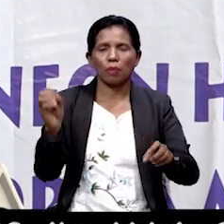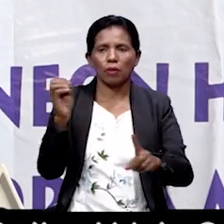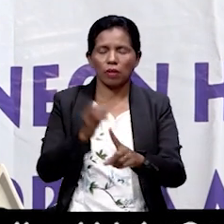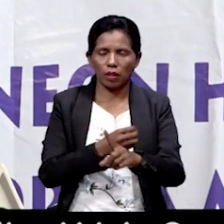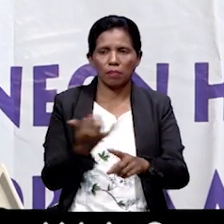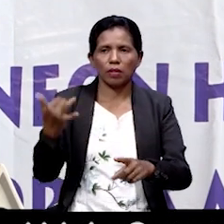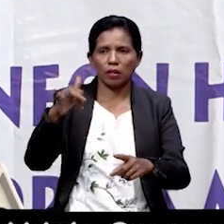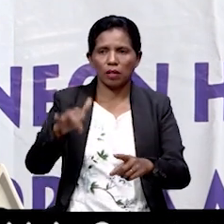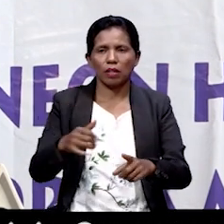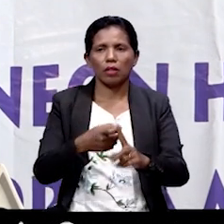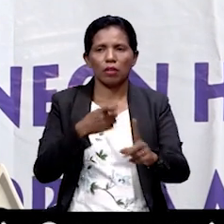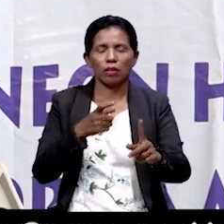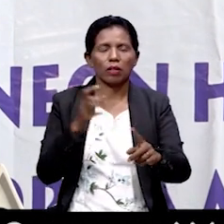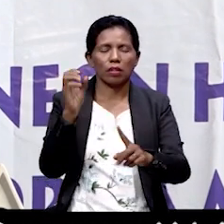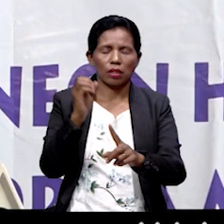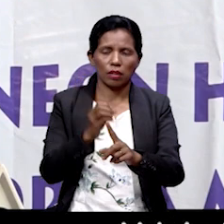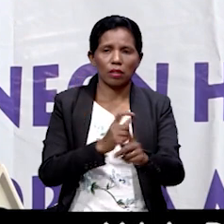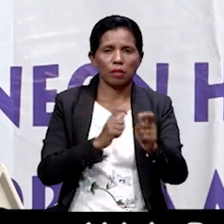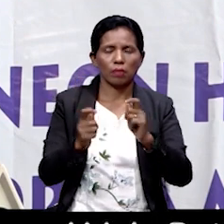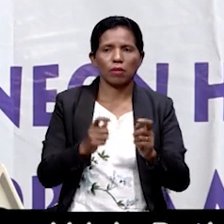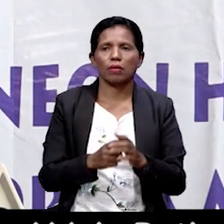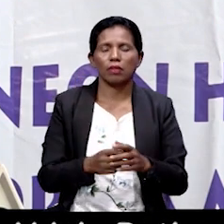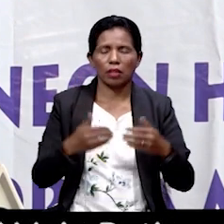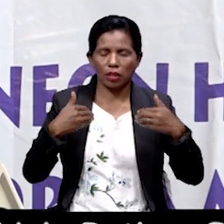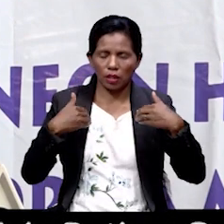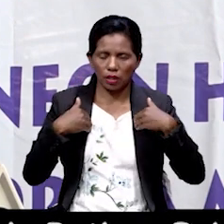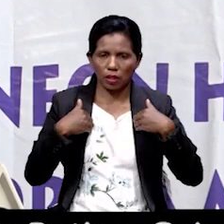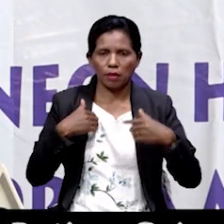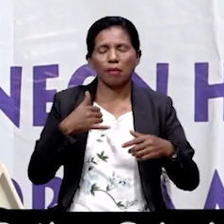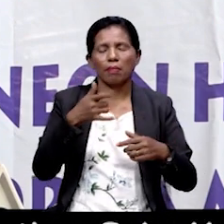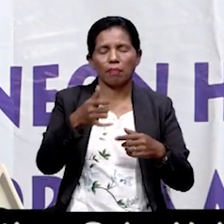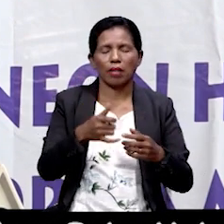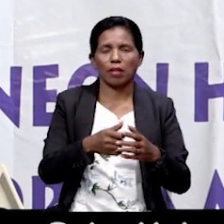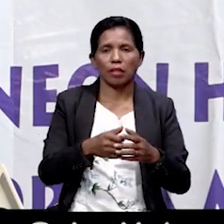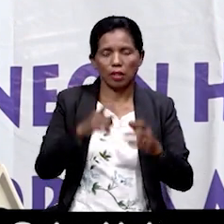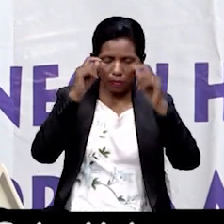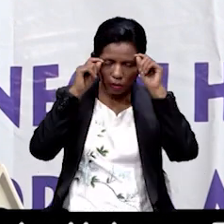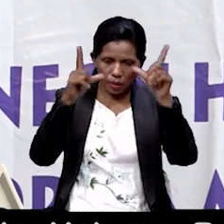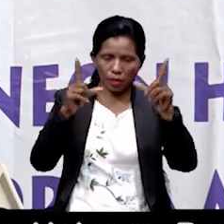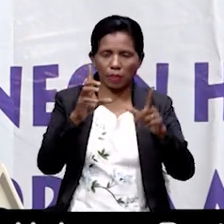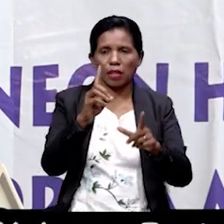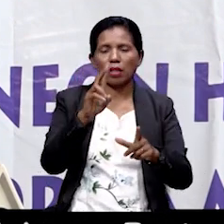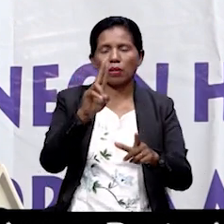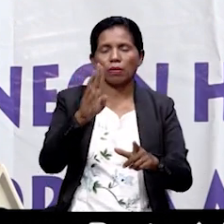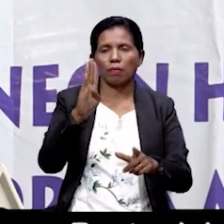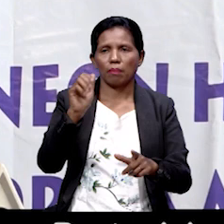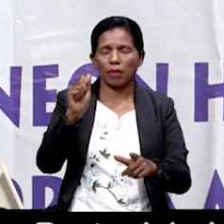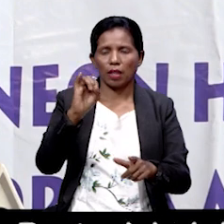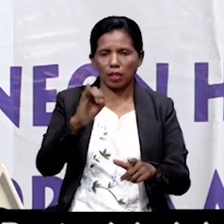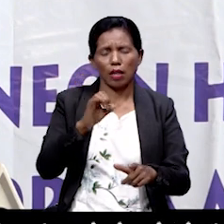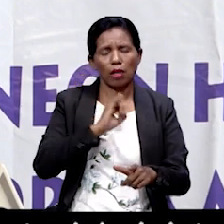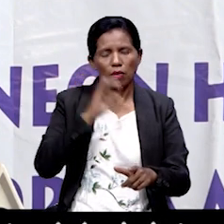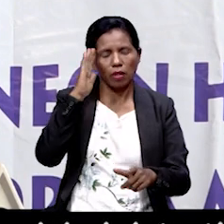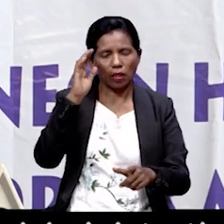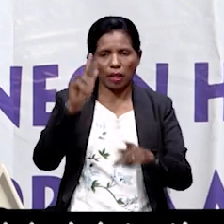maca livre de transporte sem cargo, se ir ao navio direto para Timor-Leste para Dubai, how né que tá? Isso vai ser melhor.